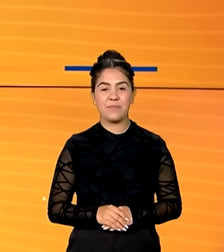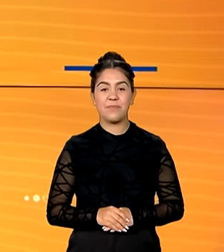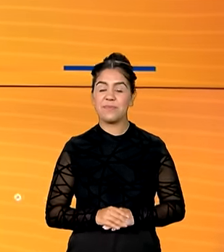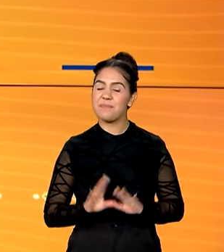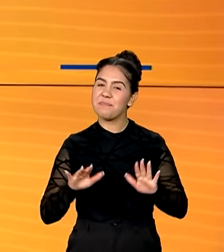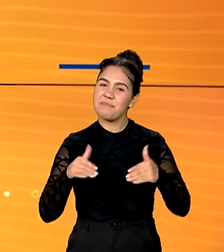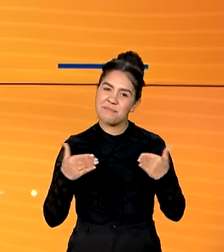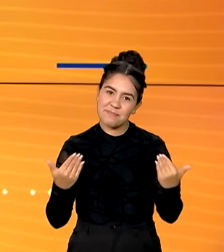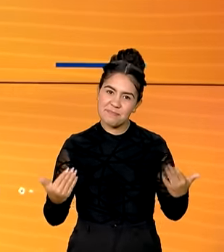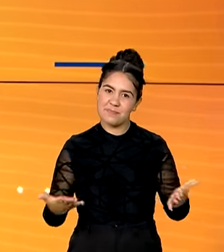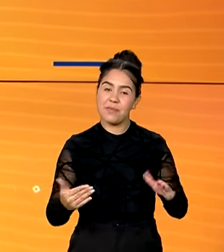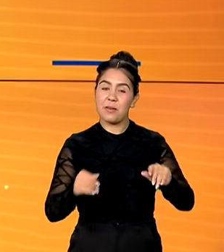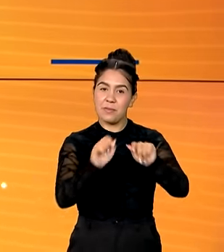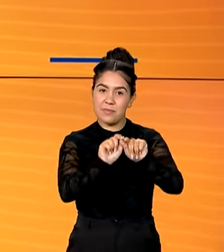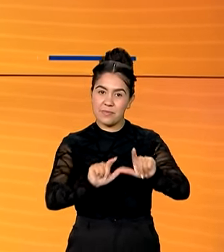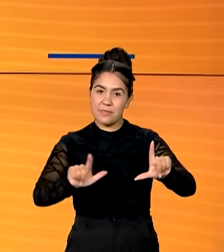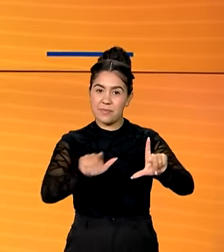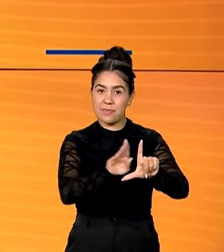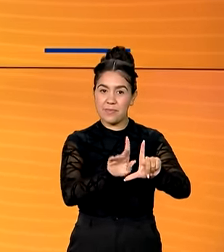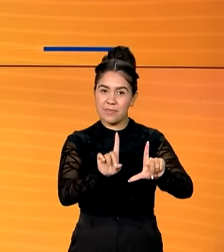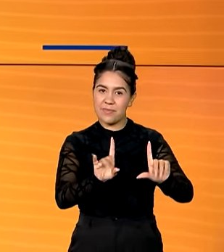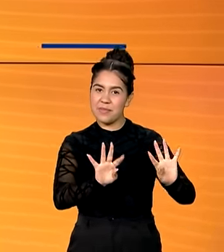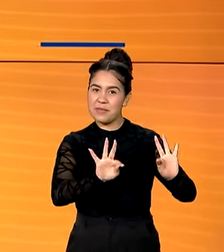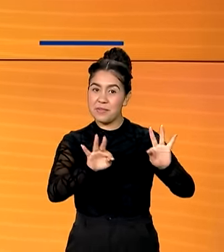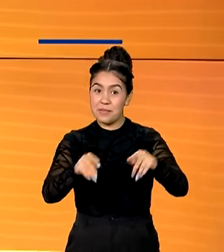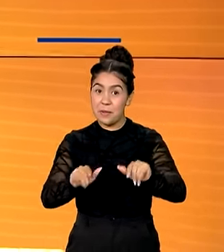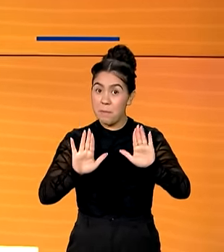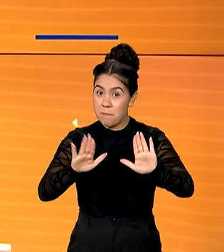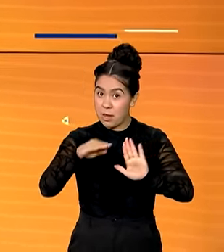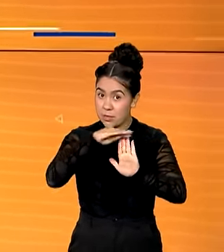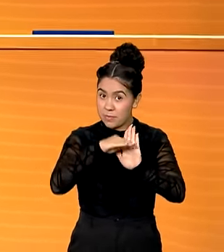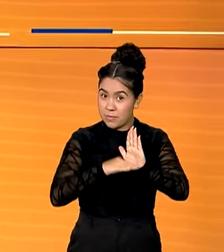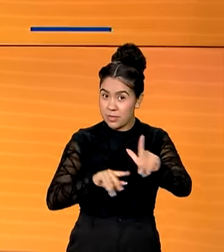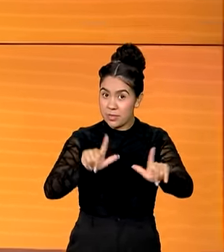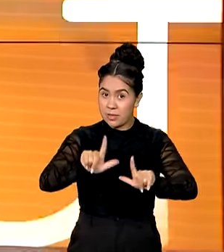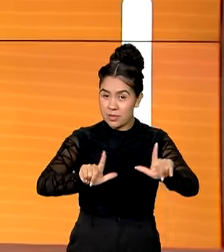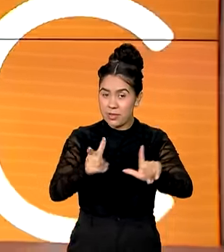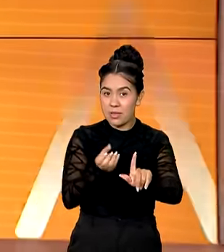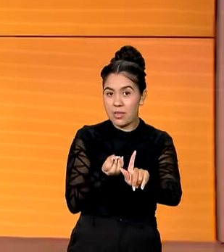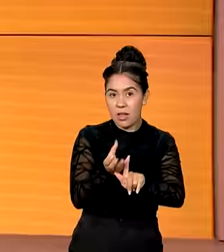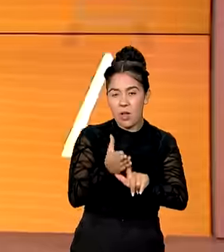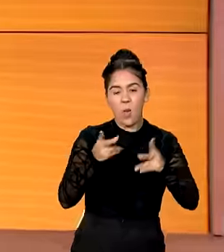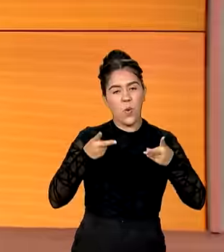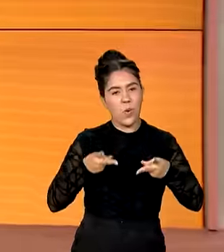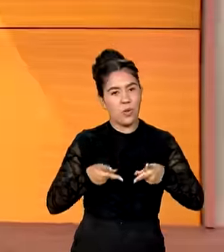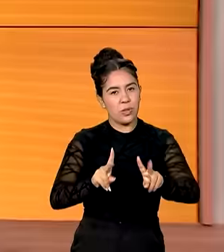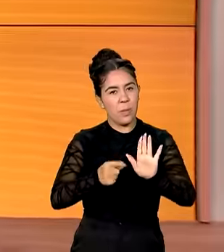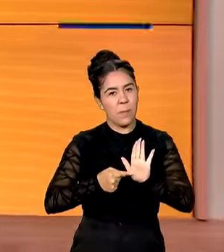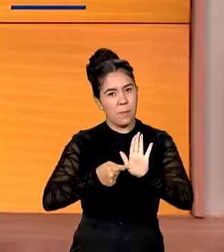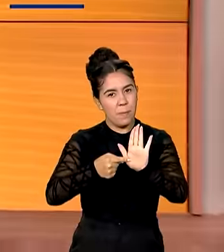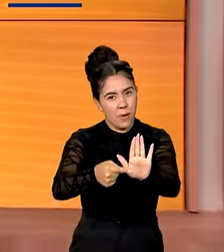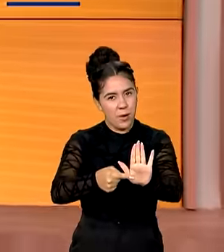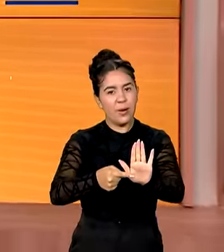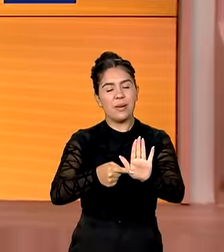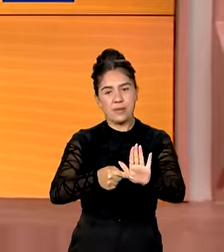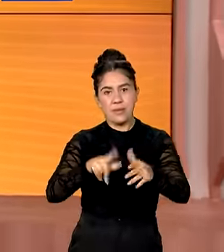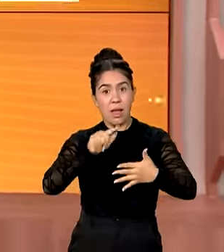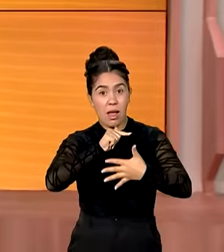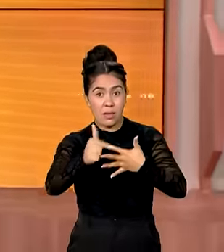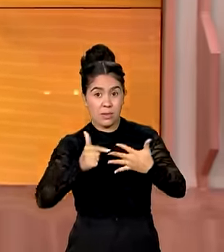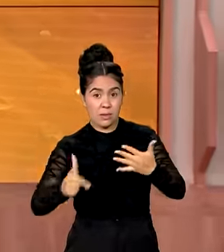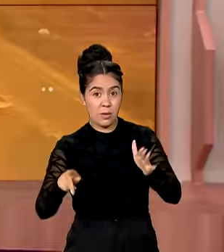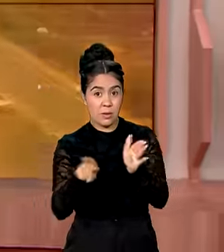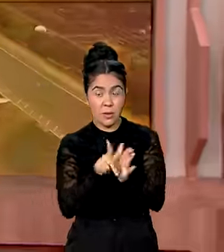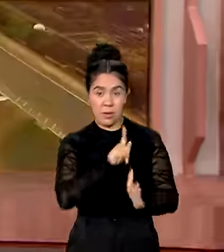Então é isso, o Brasil em Dia fica por aqui, mas o Canal GOV segue com a programação, mostrando todas as ações do governo federal,